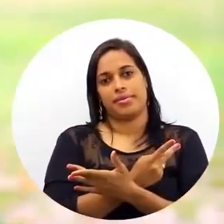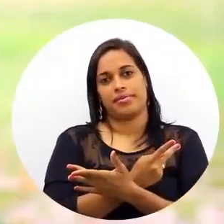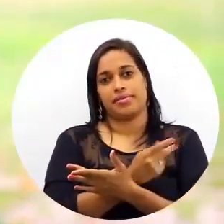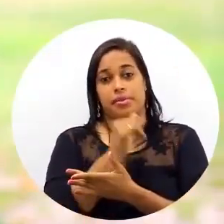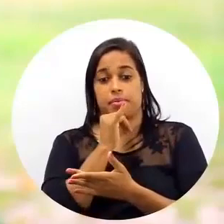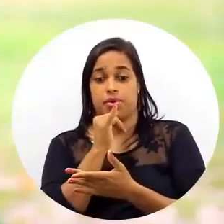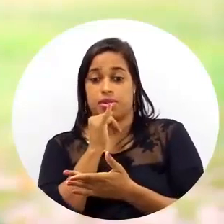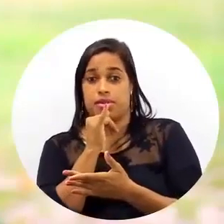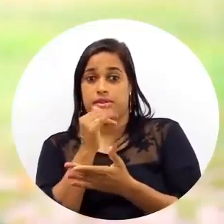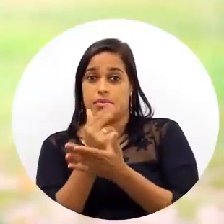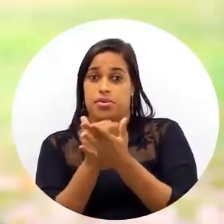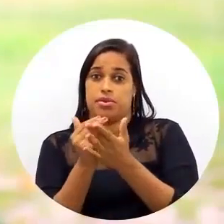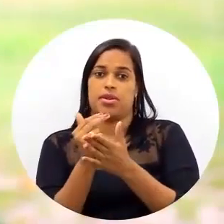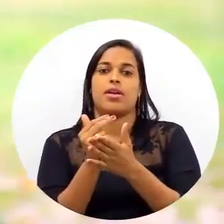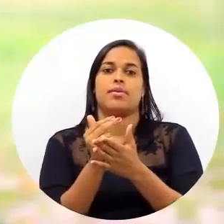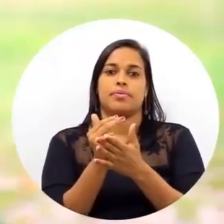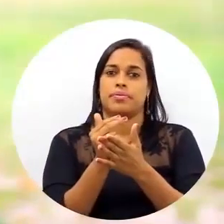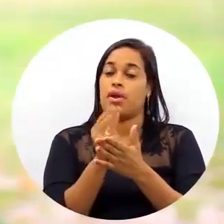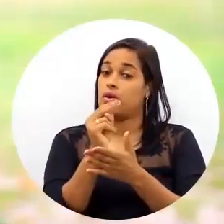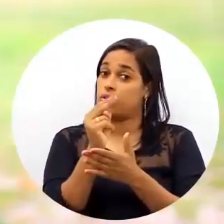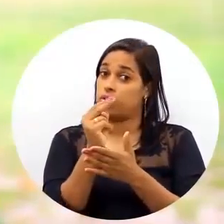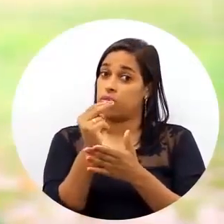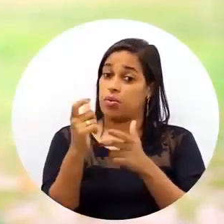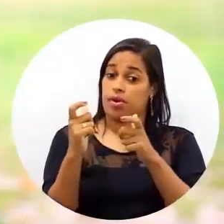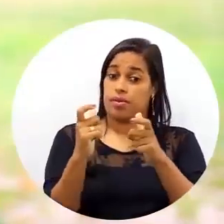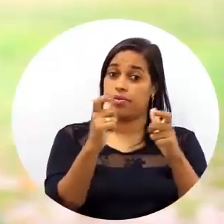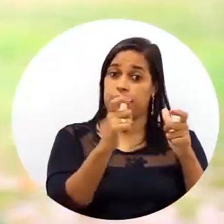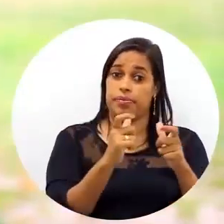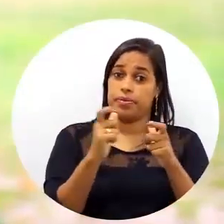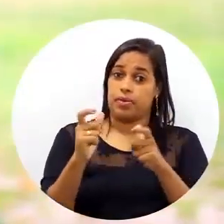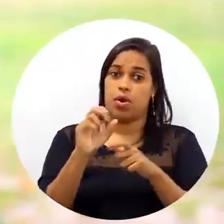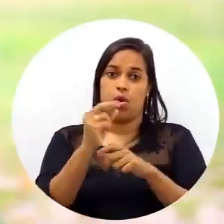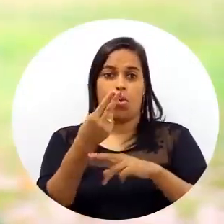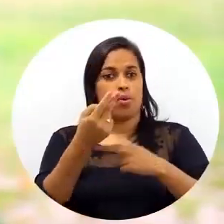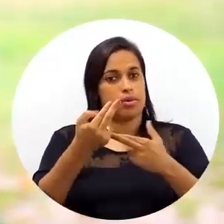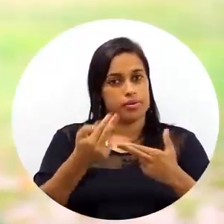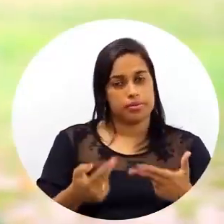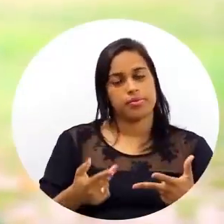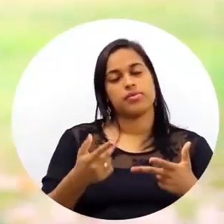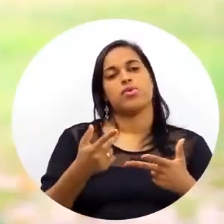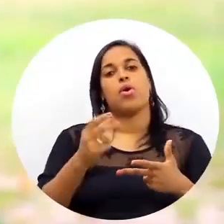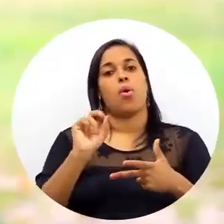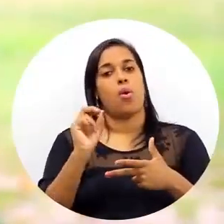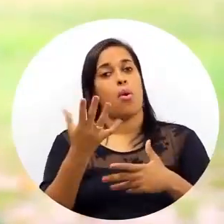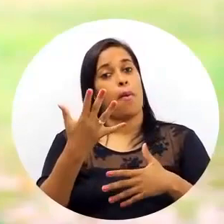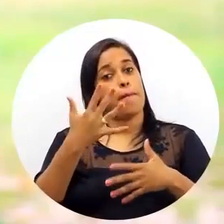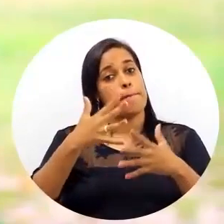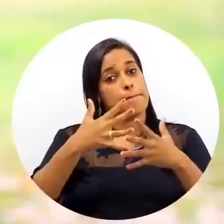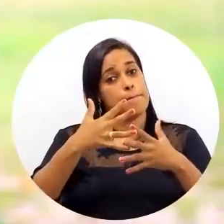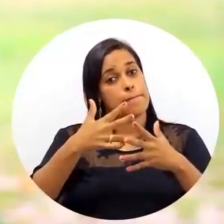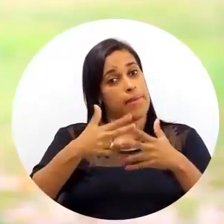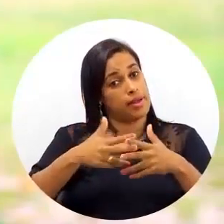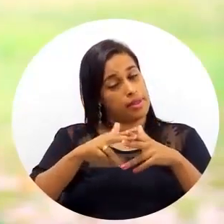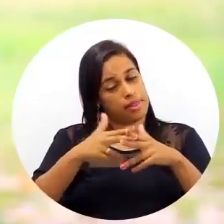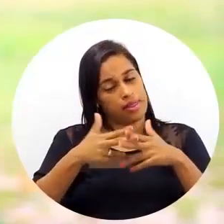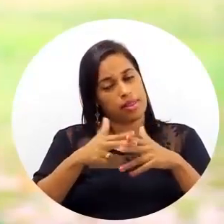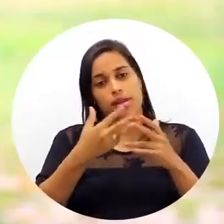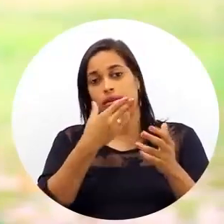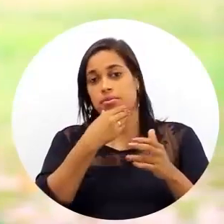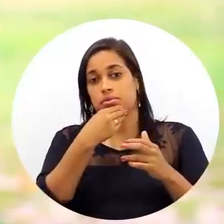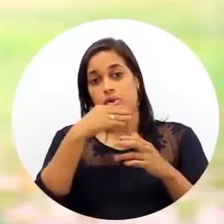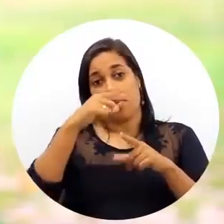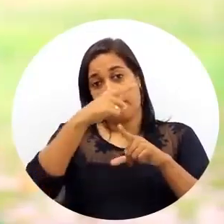errando, principalmente na hora de projetar. Nunca devemos projetar ambientes ou imobiliários ou equipamentos